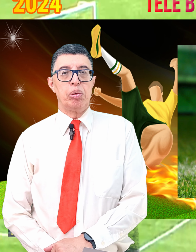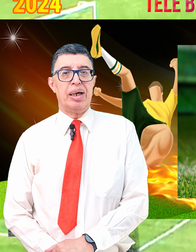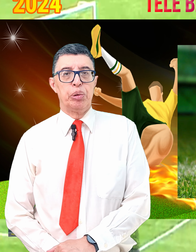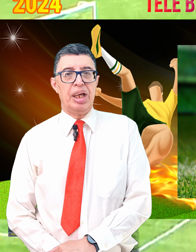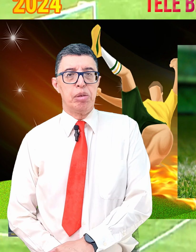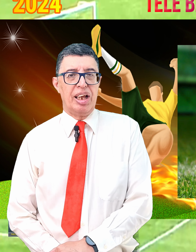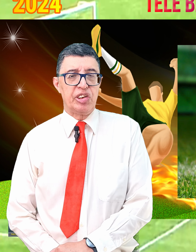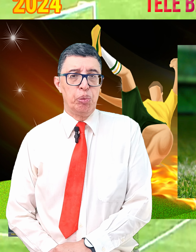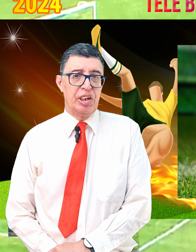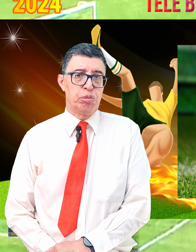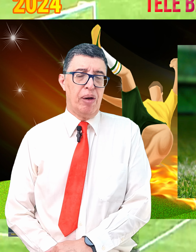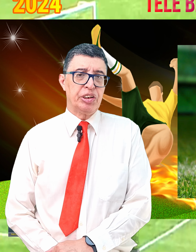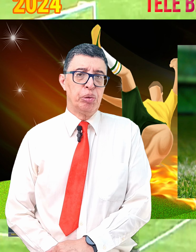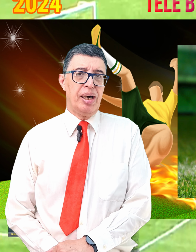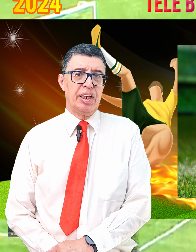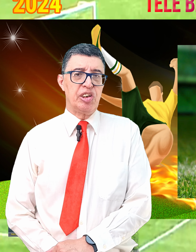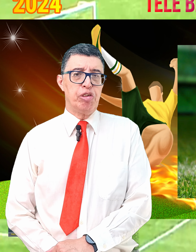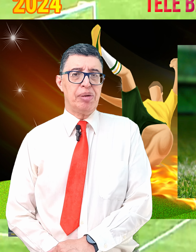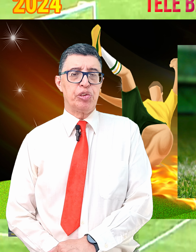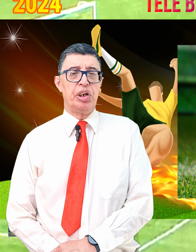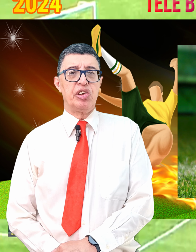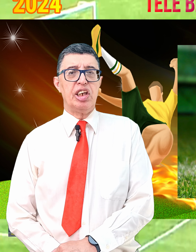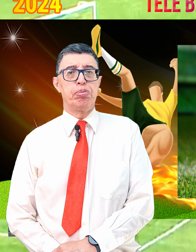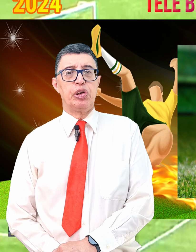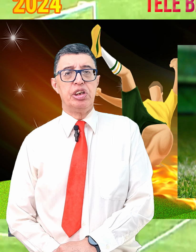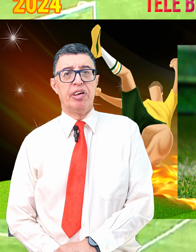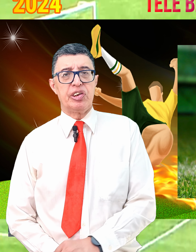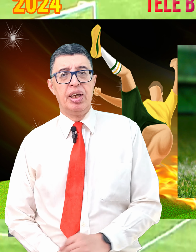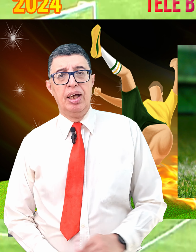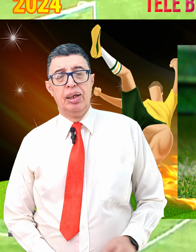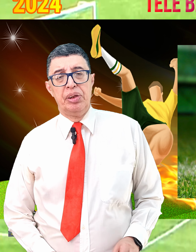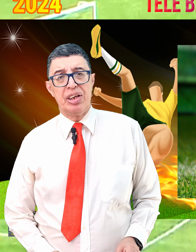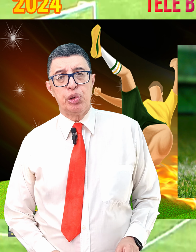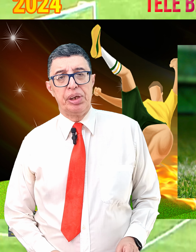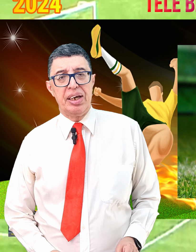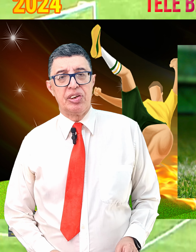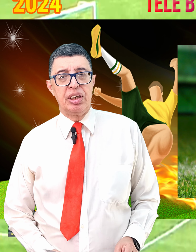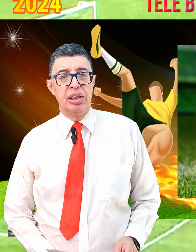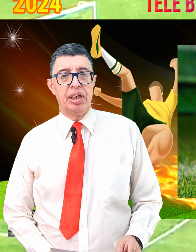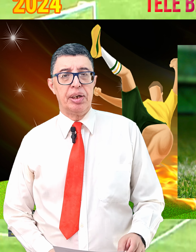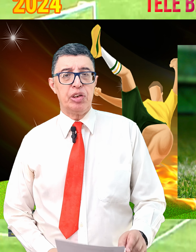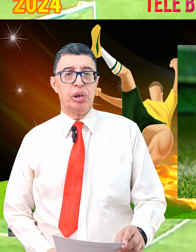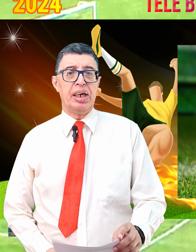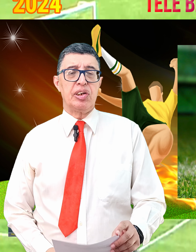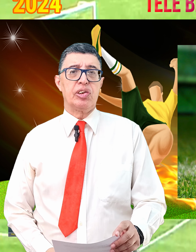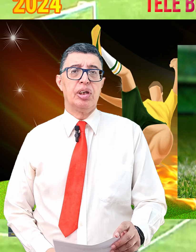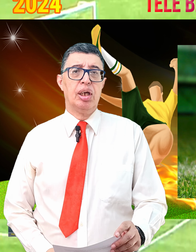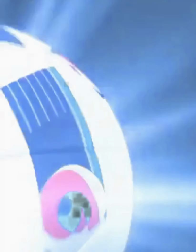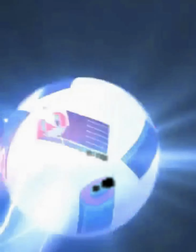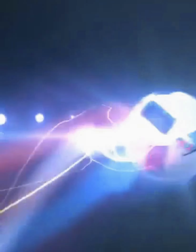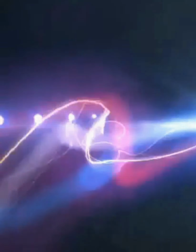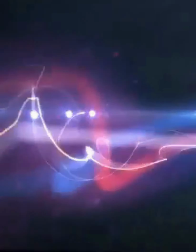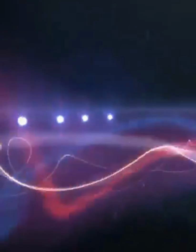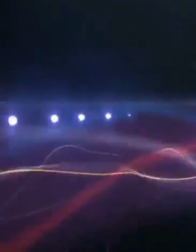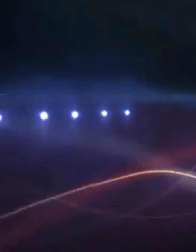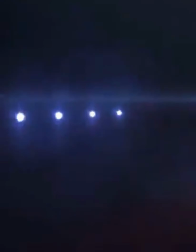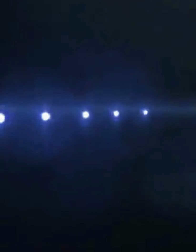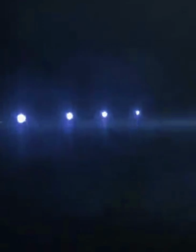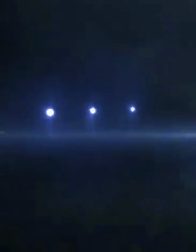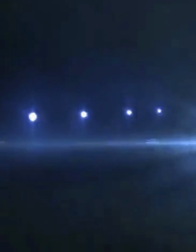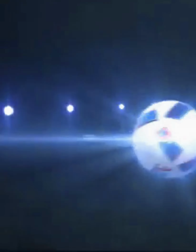está entrando no ar o Tele Brasil Esporte no Ar, as informações esportivas nacionais e internacionais.